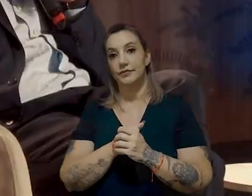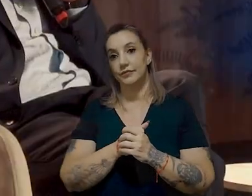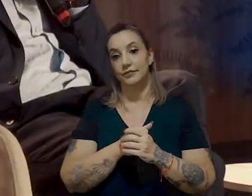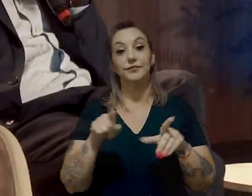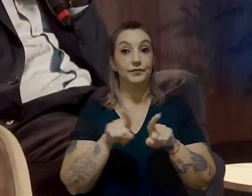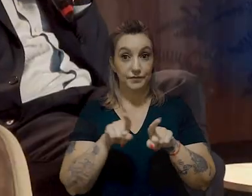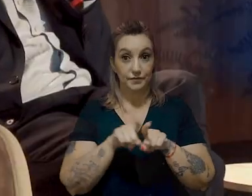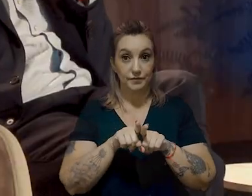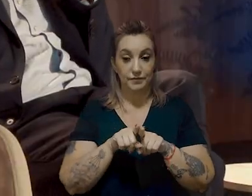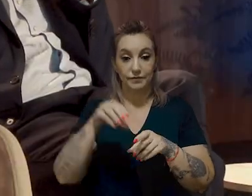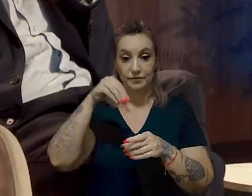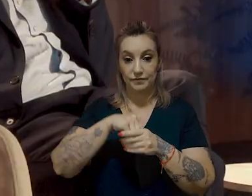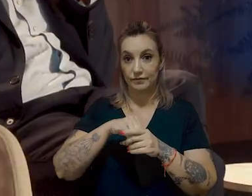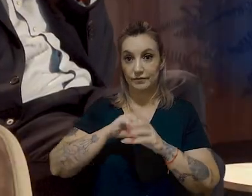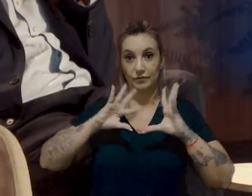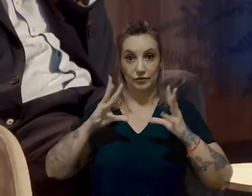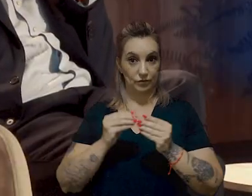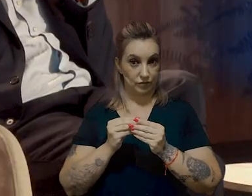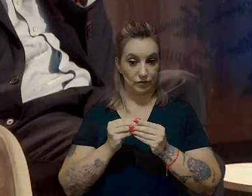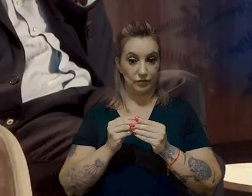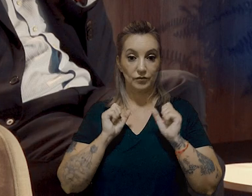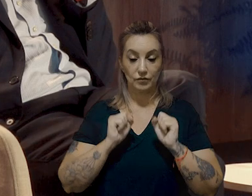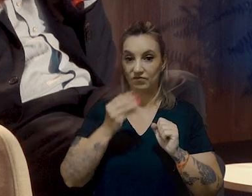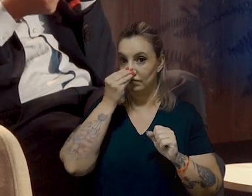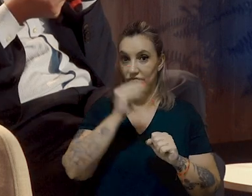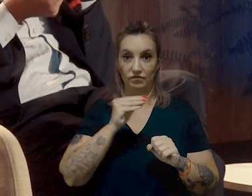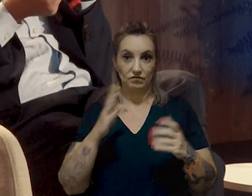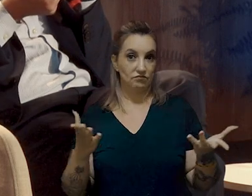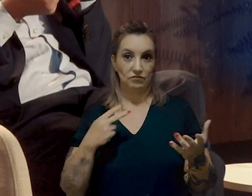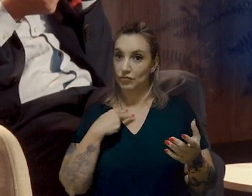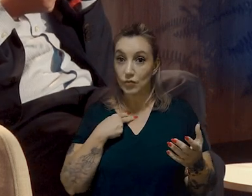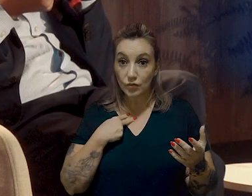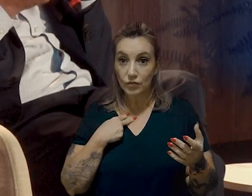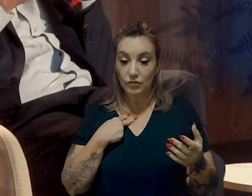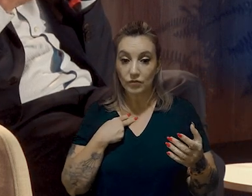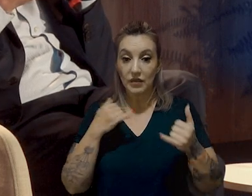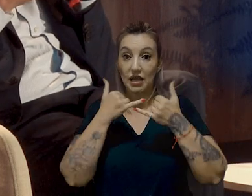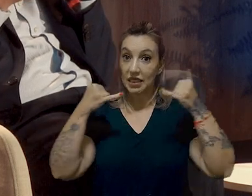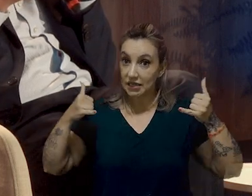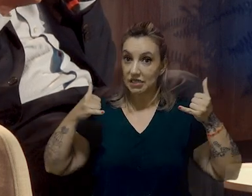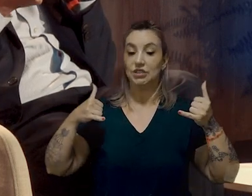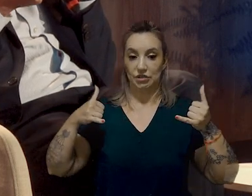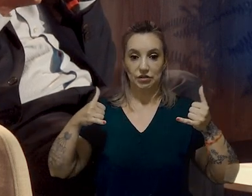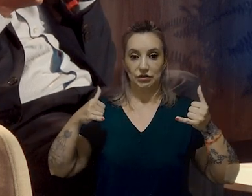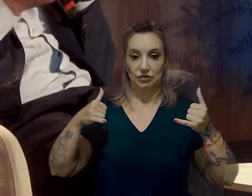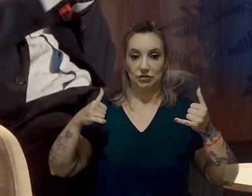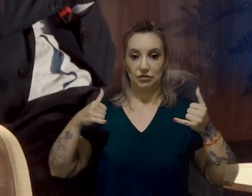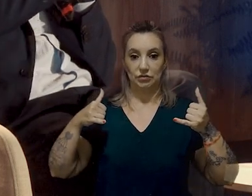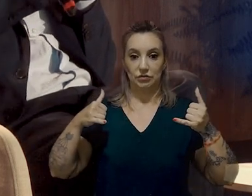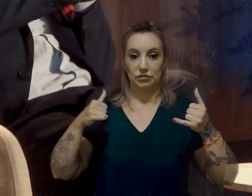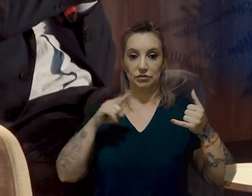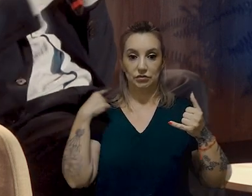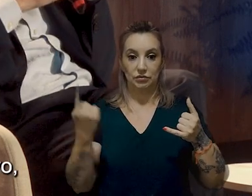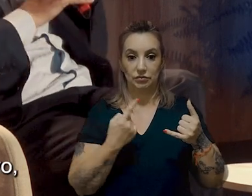valor também nem tudo isso eh pode ser ignorado então paraa energia elétrica que é um